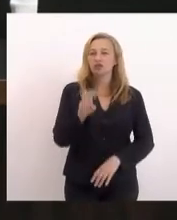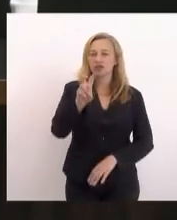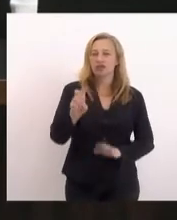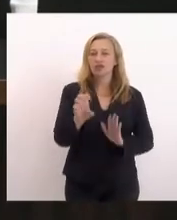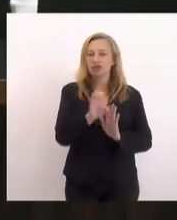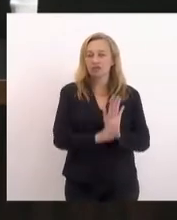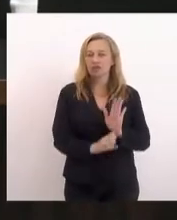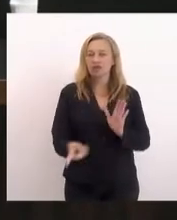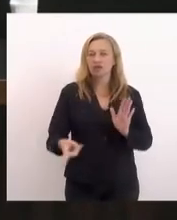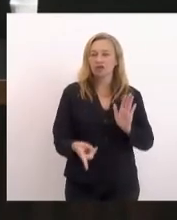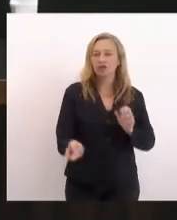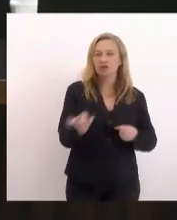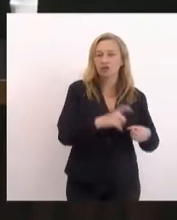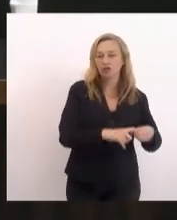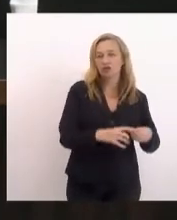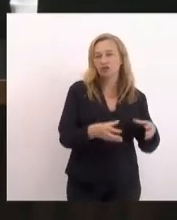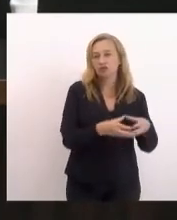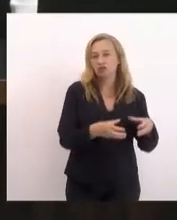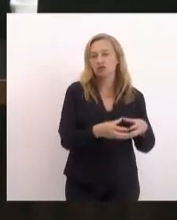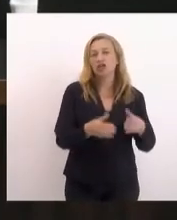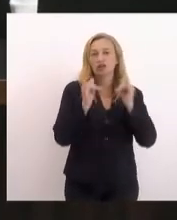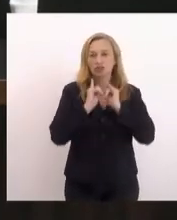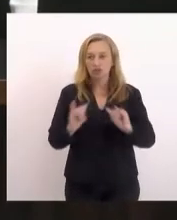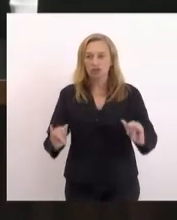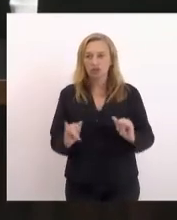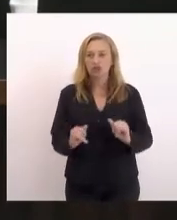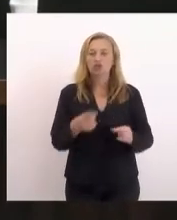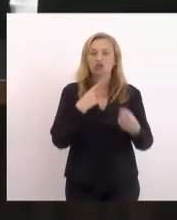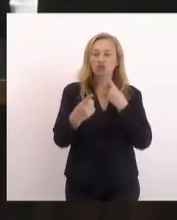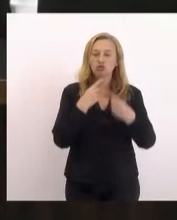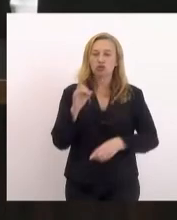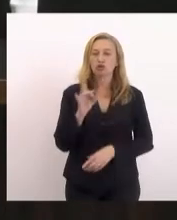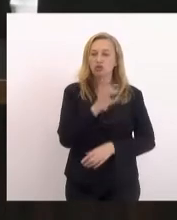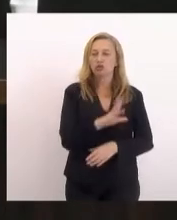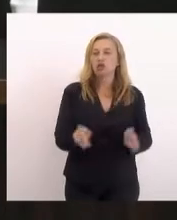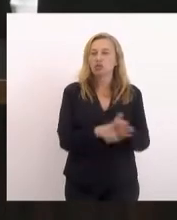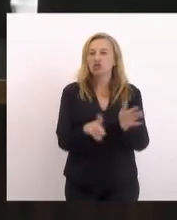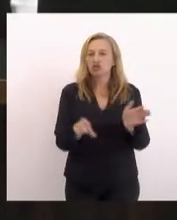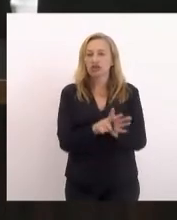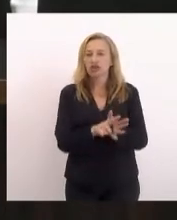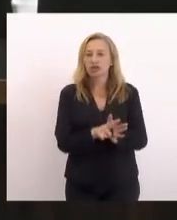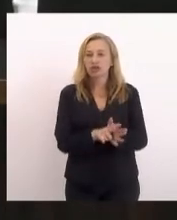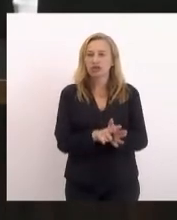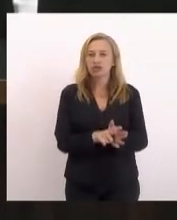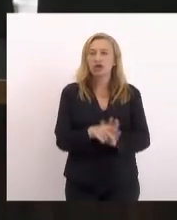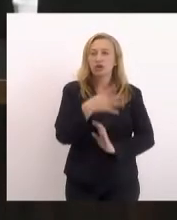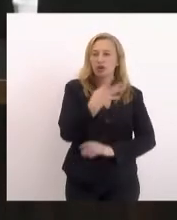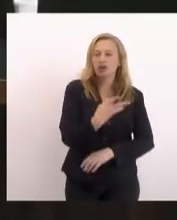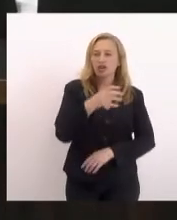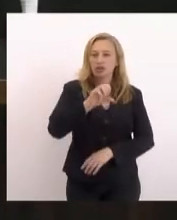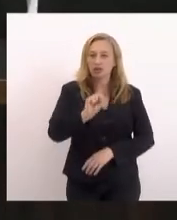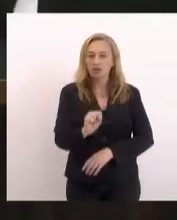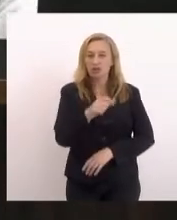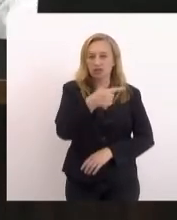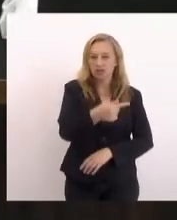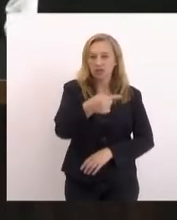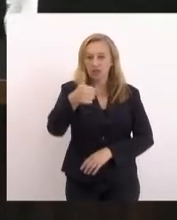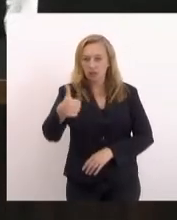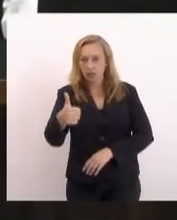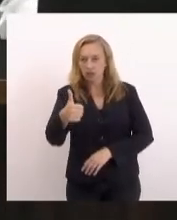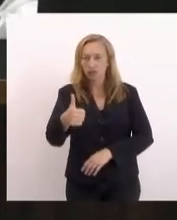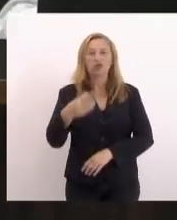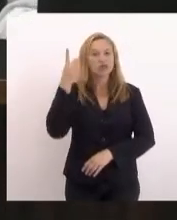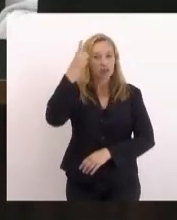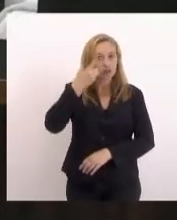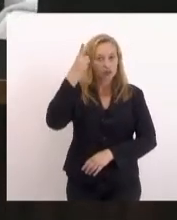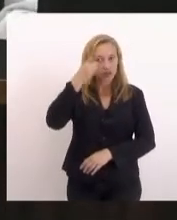retorna às comissões. Anuncio, em regime de urgência, discussão única, projeto de lei 4871 de 21, de autoria do deputado